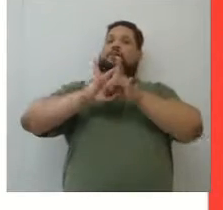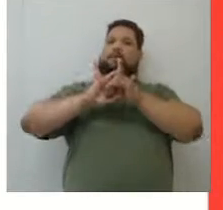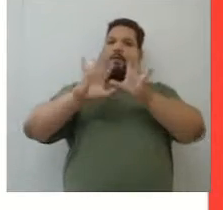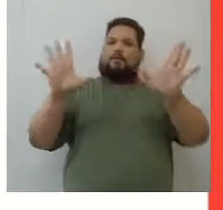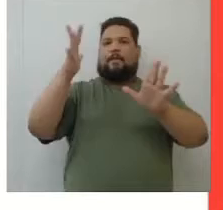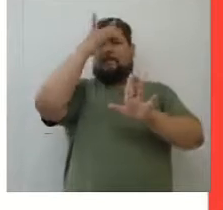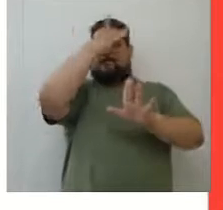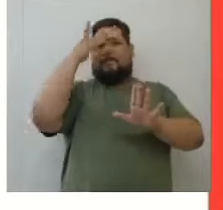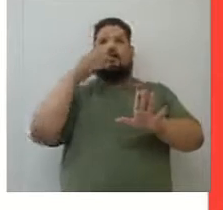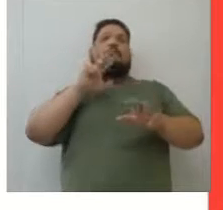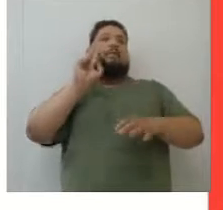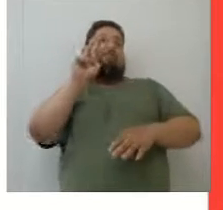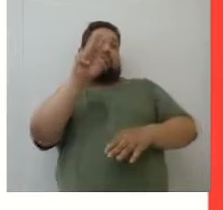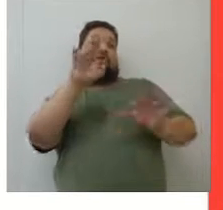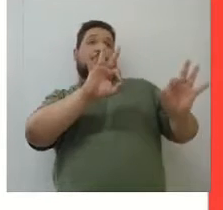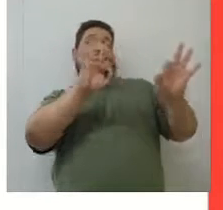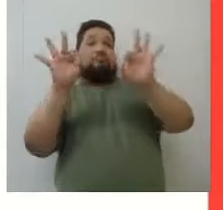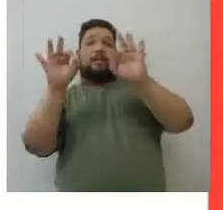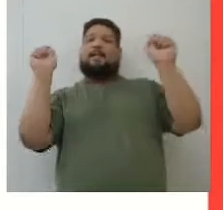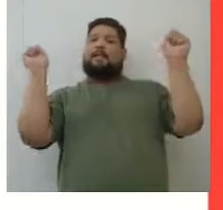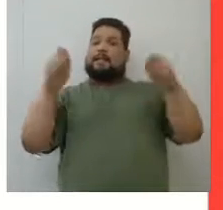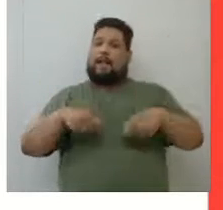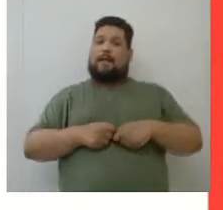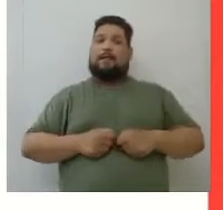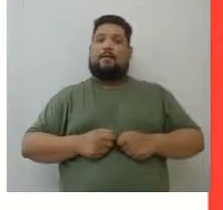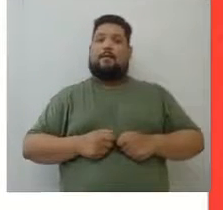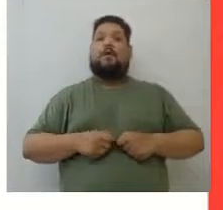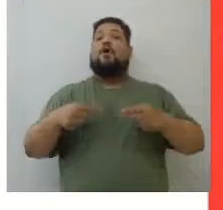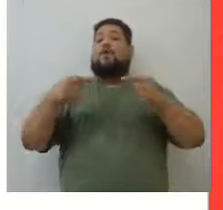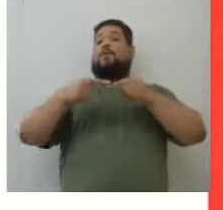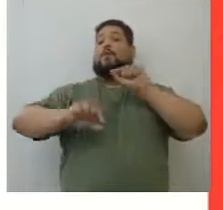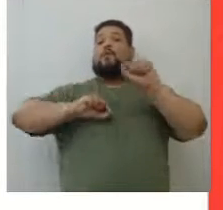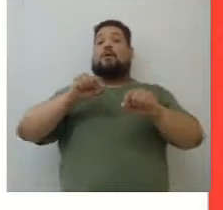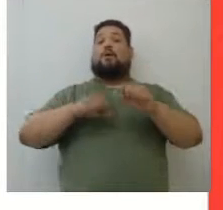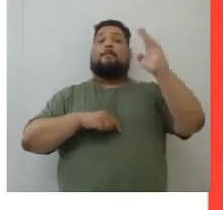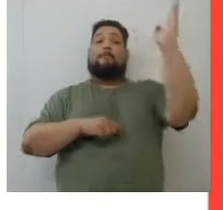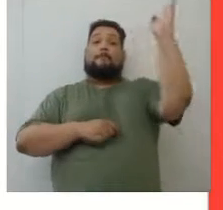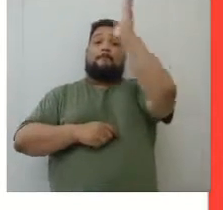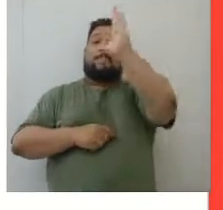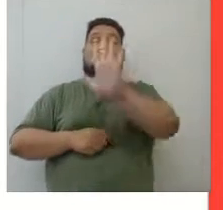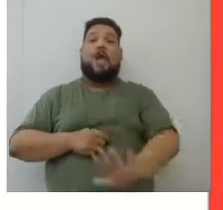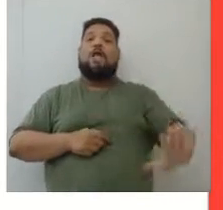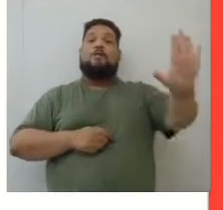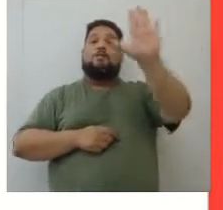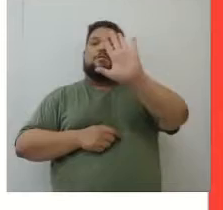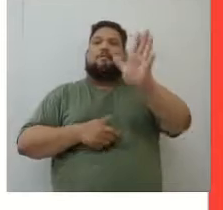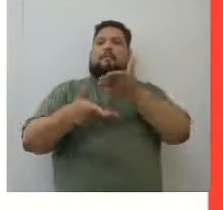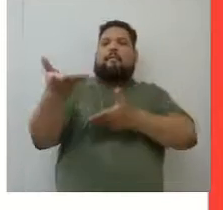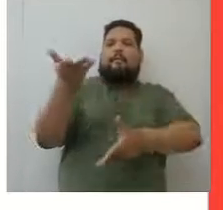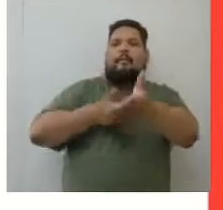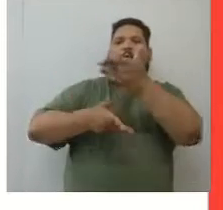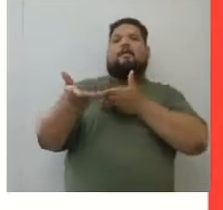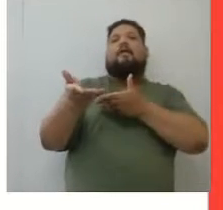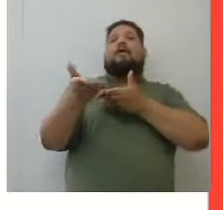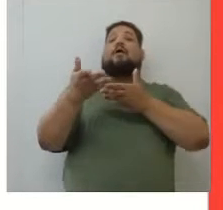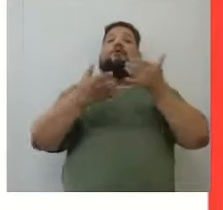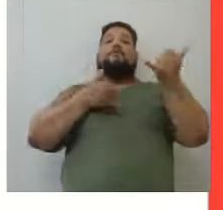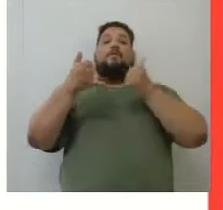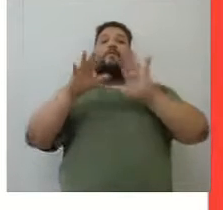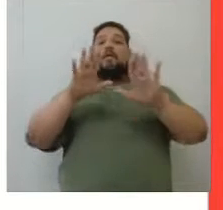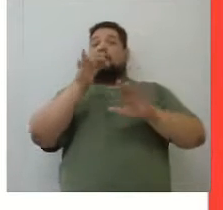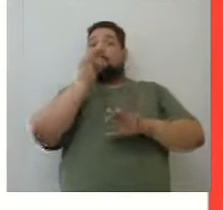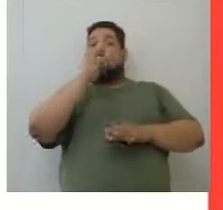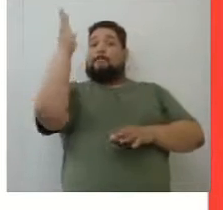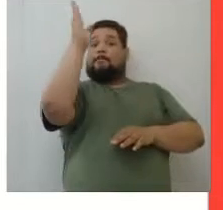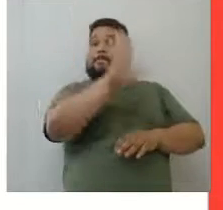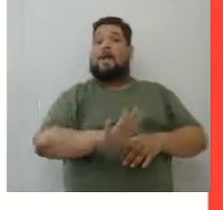todo mundo assistir. Massa? Então, isso aí é um processo de que o Brasil está interagindo com essa informação. Mas, se o Brasil não quisesse